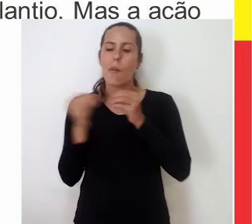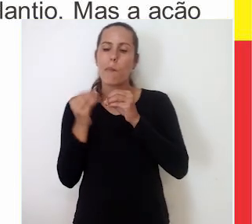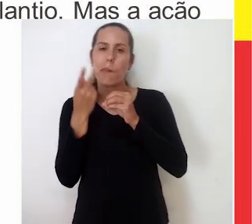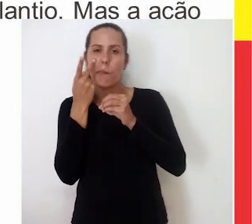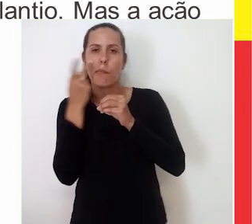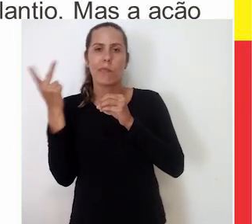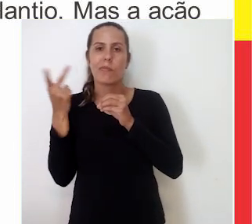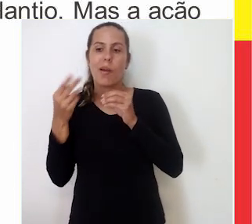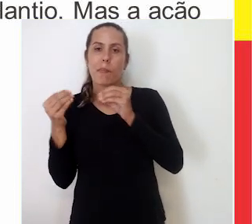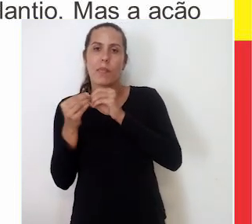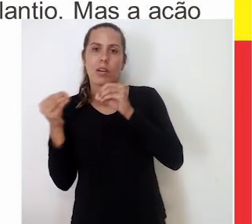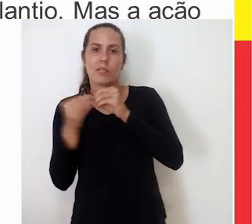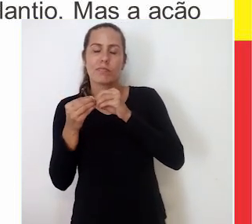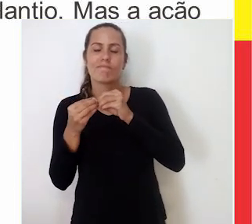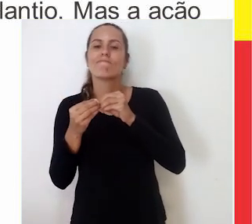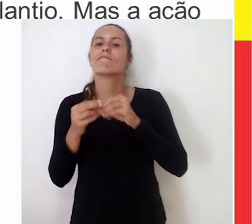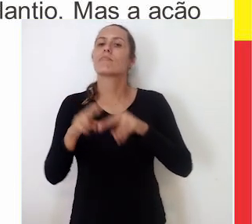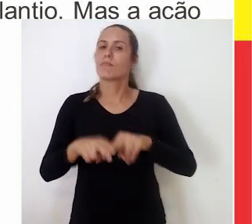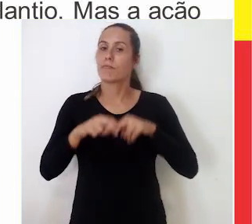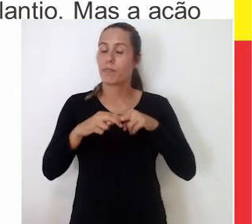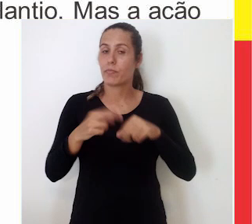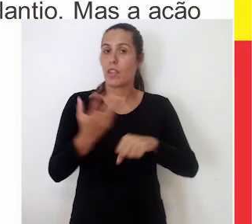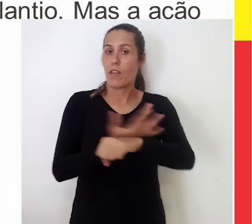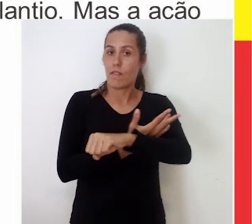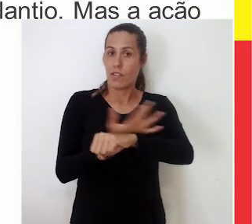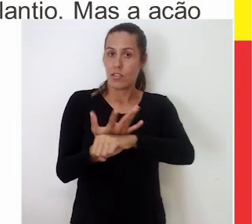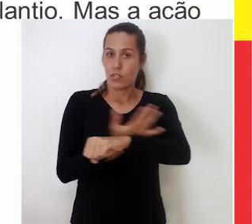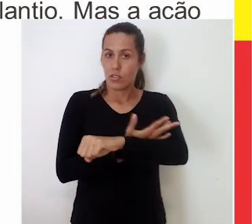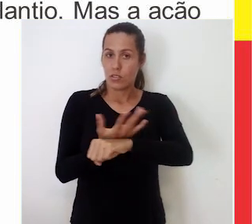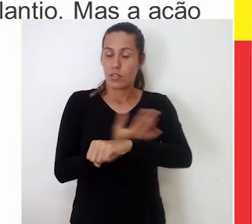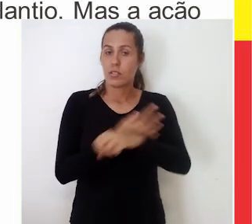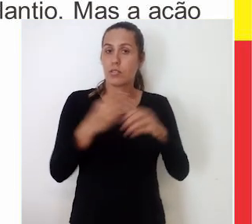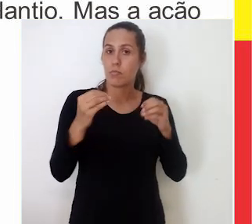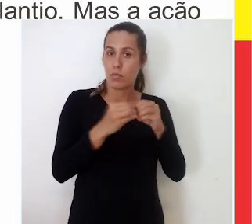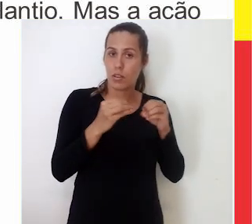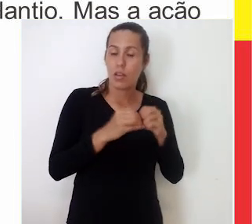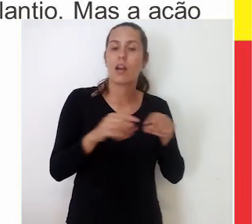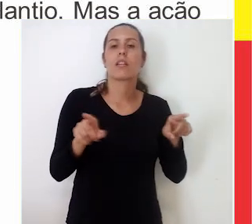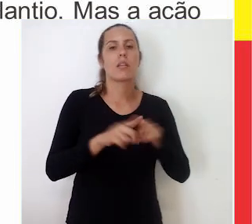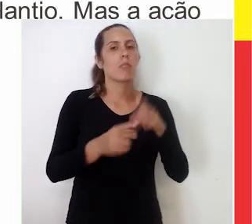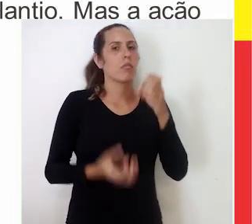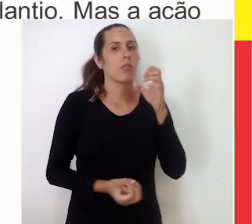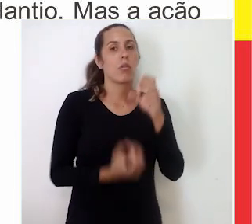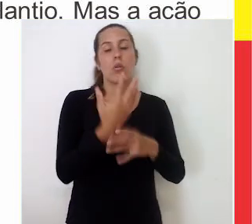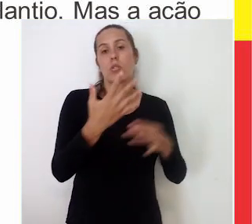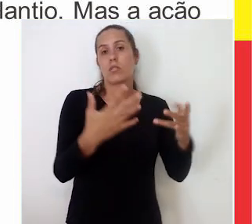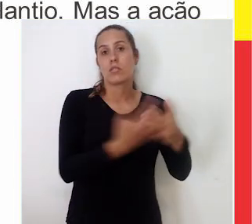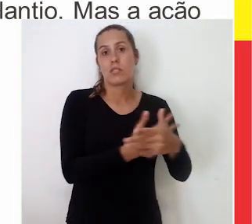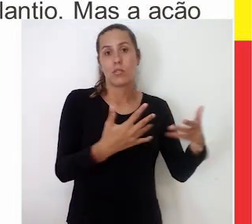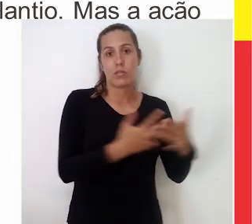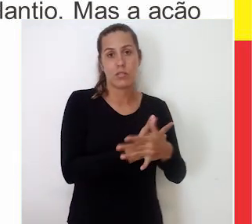como a vegetação próxima aos rios e a construção de cidades foram